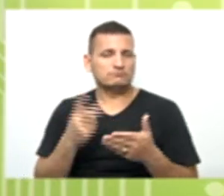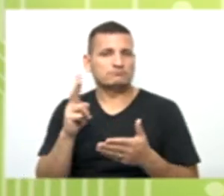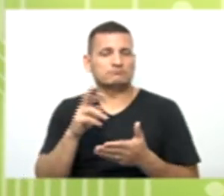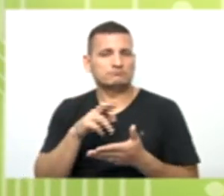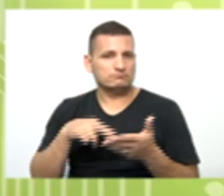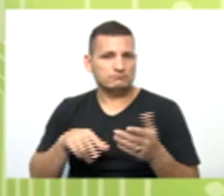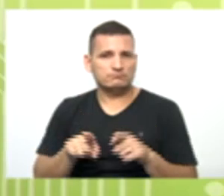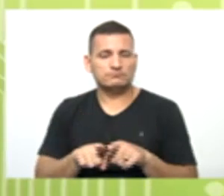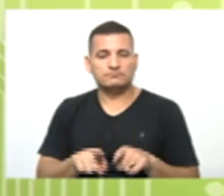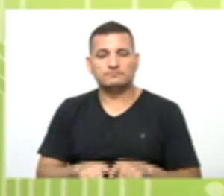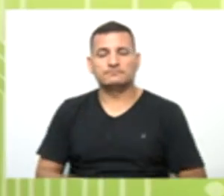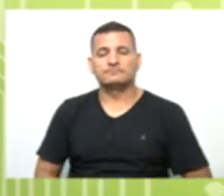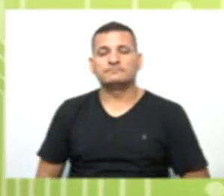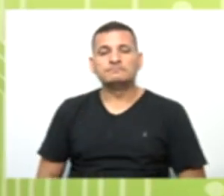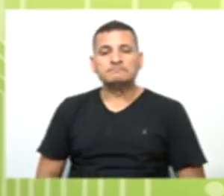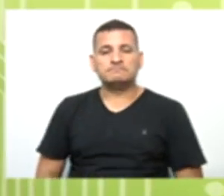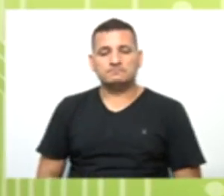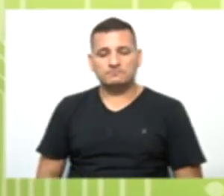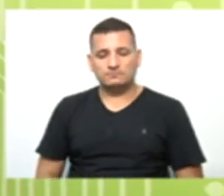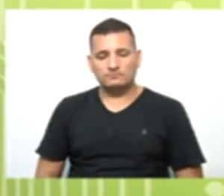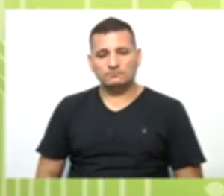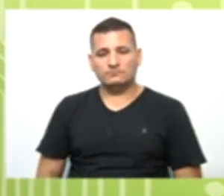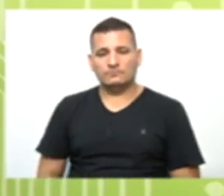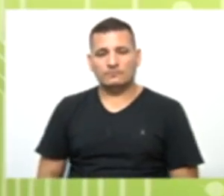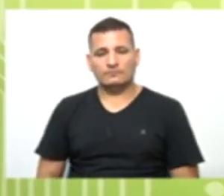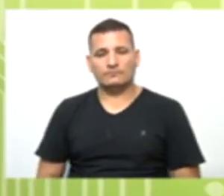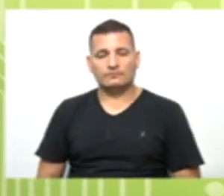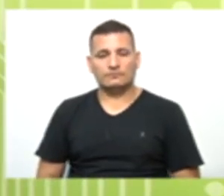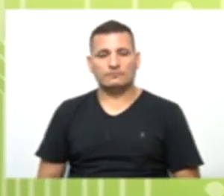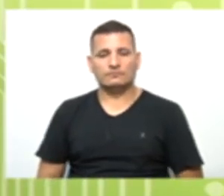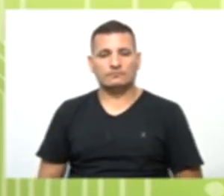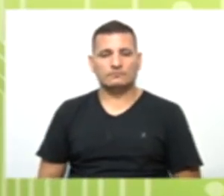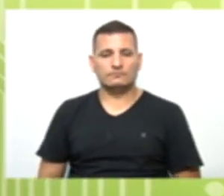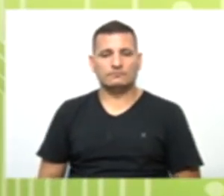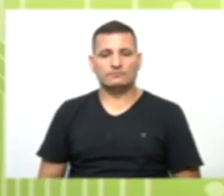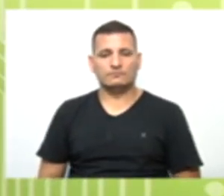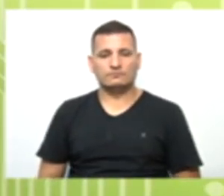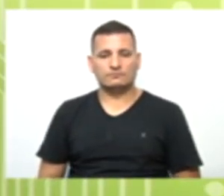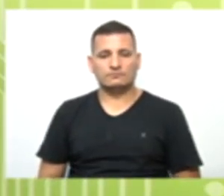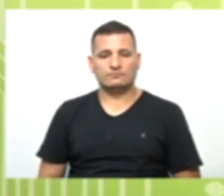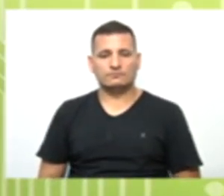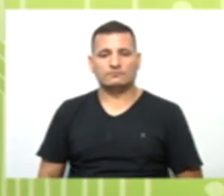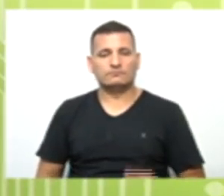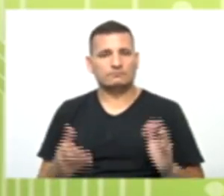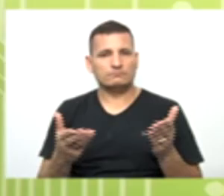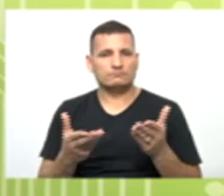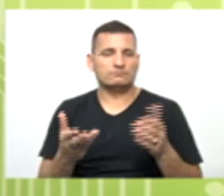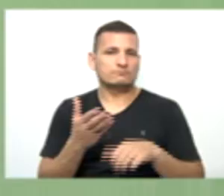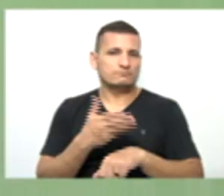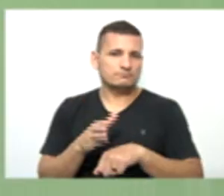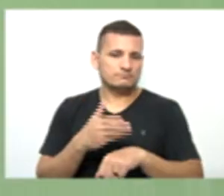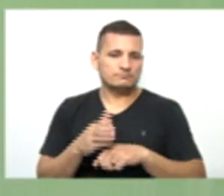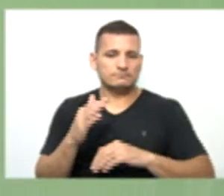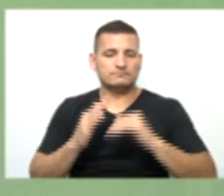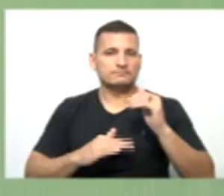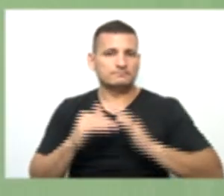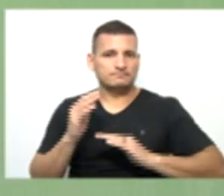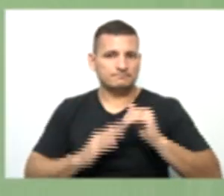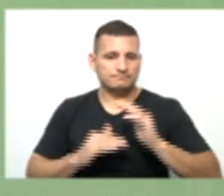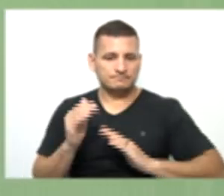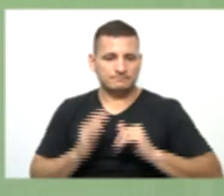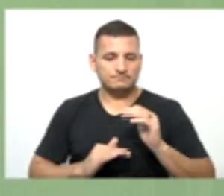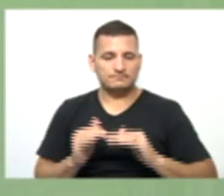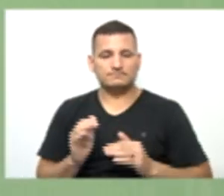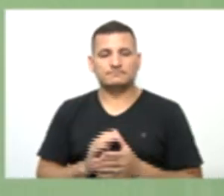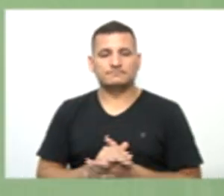relatório também. E agora a gente vai entrar, então, na questão da prática profissional. A